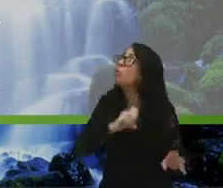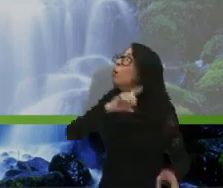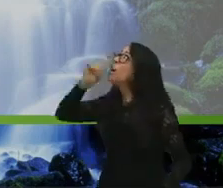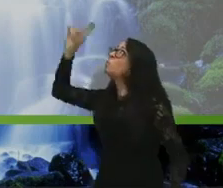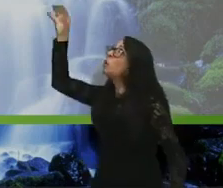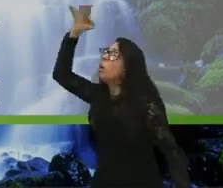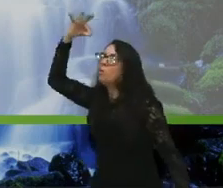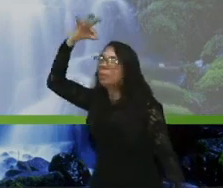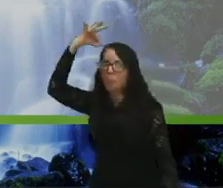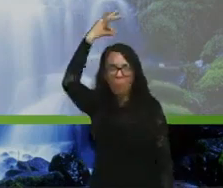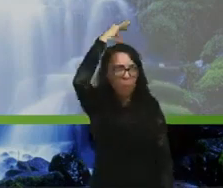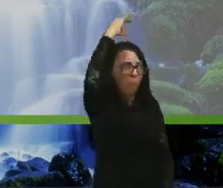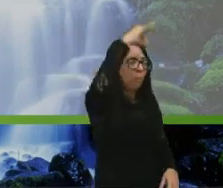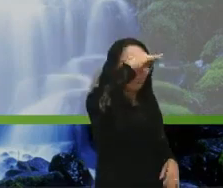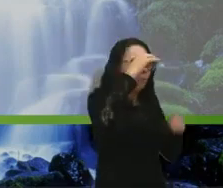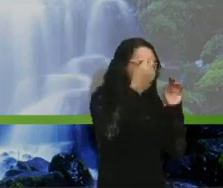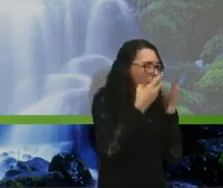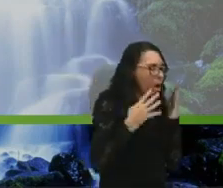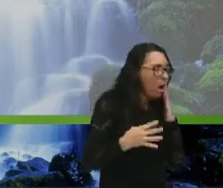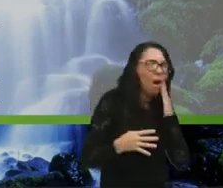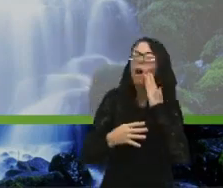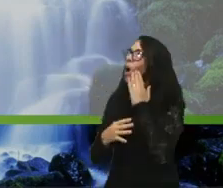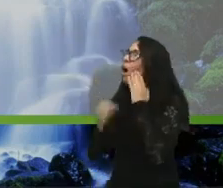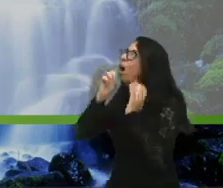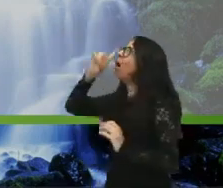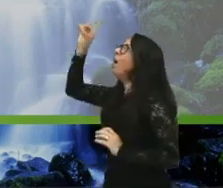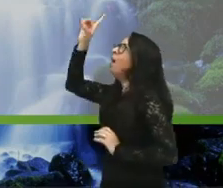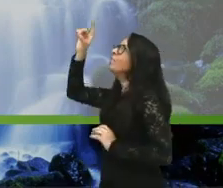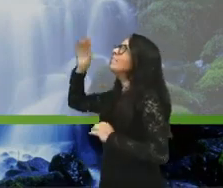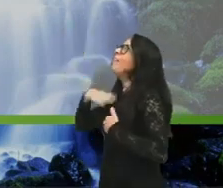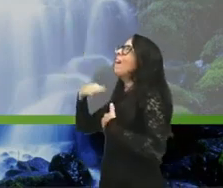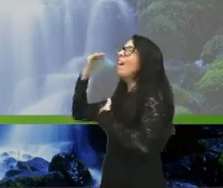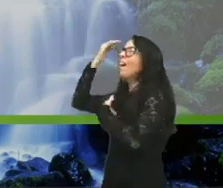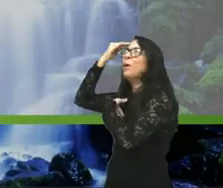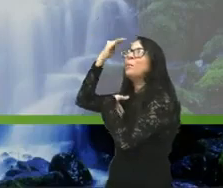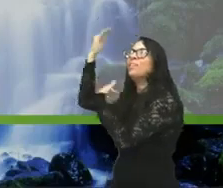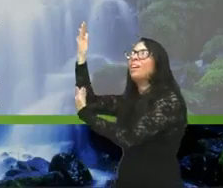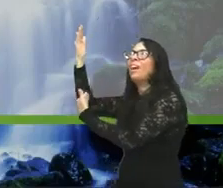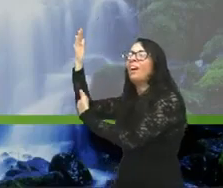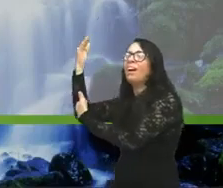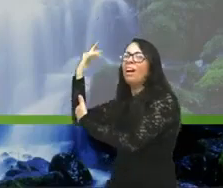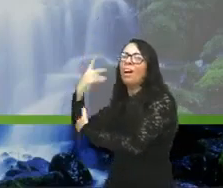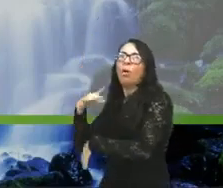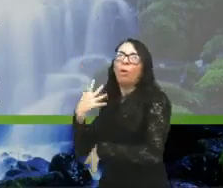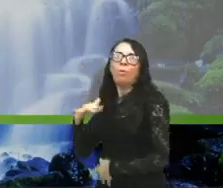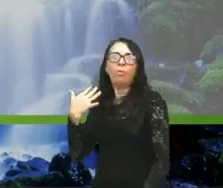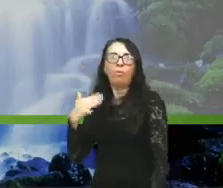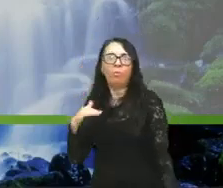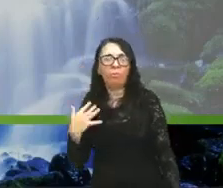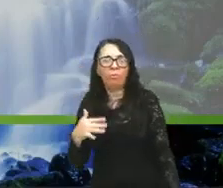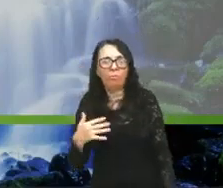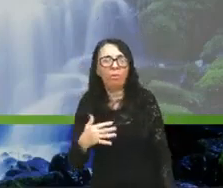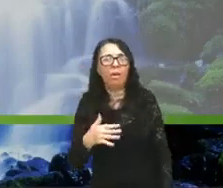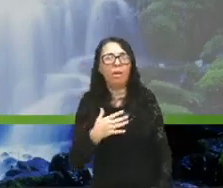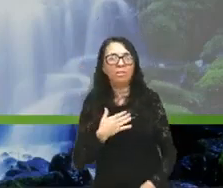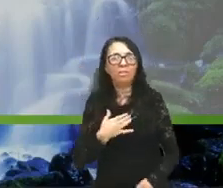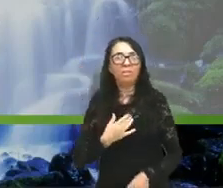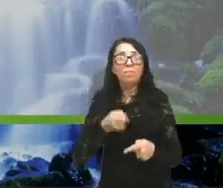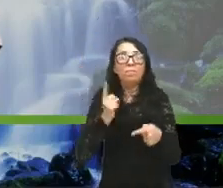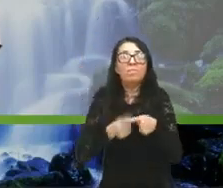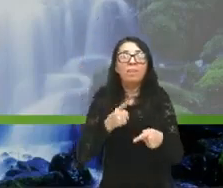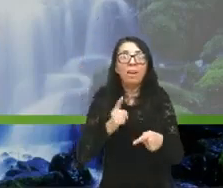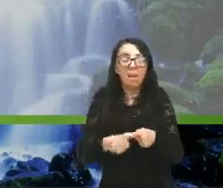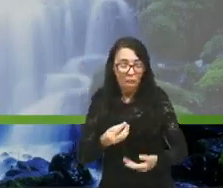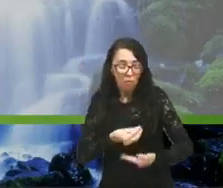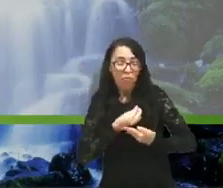não deve ser a sua prioridade. Mas infelizmente nós vivemos dias e tempos em